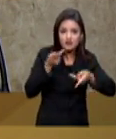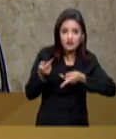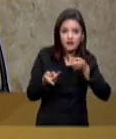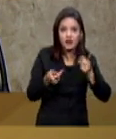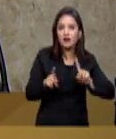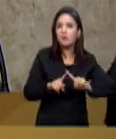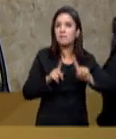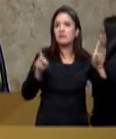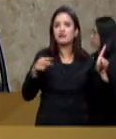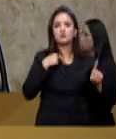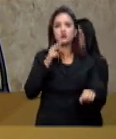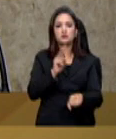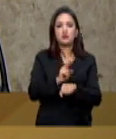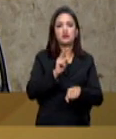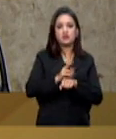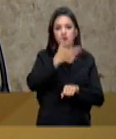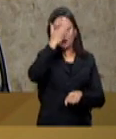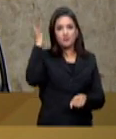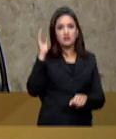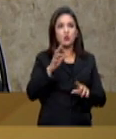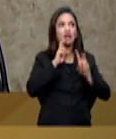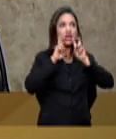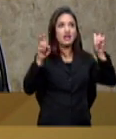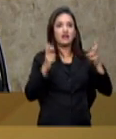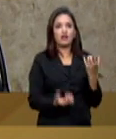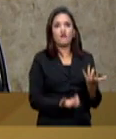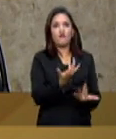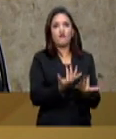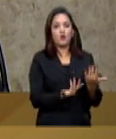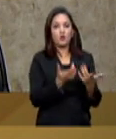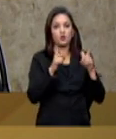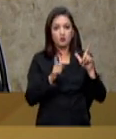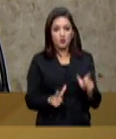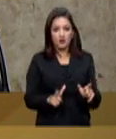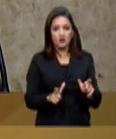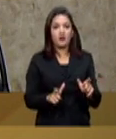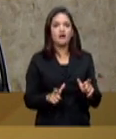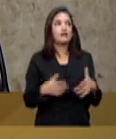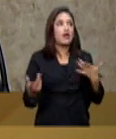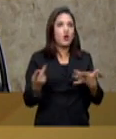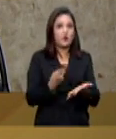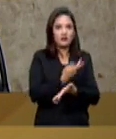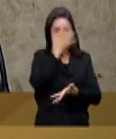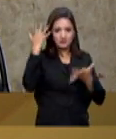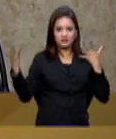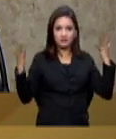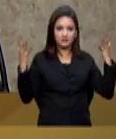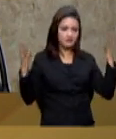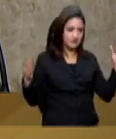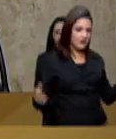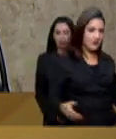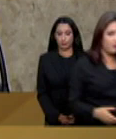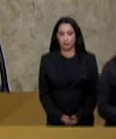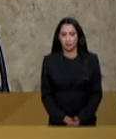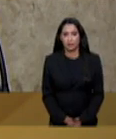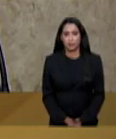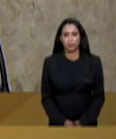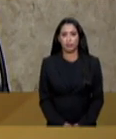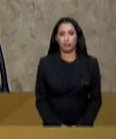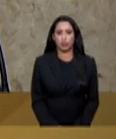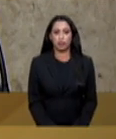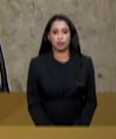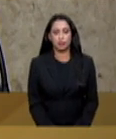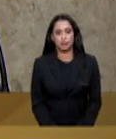homem que falsamente gritasse fogo num teatro e assim causasse pânico,